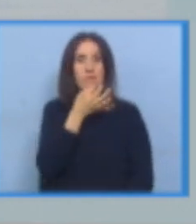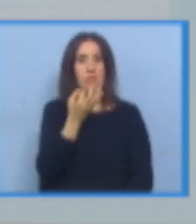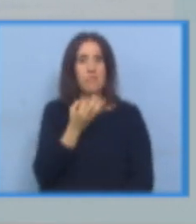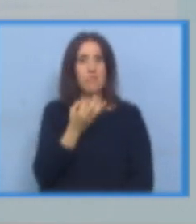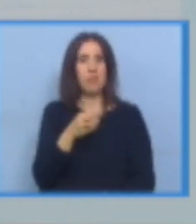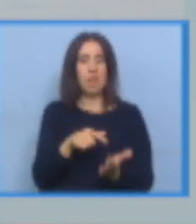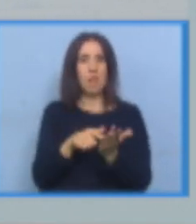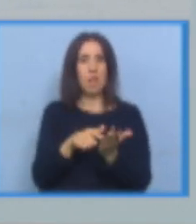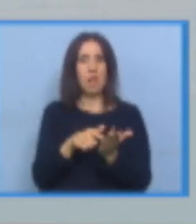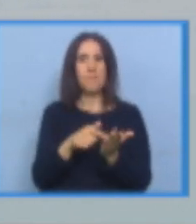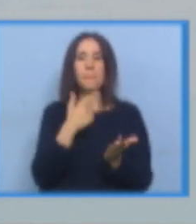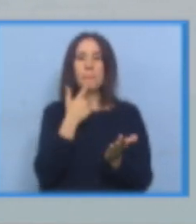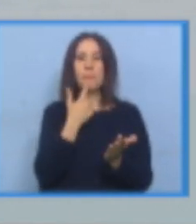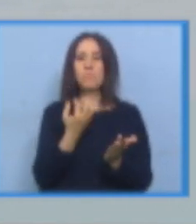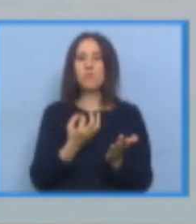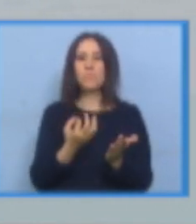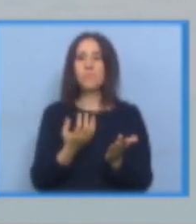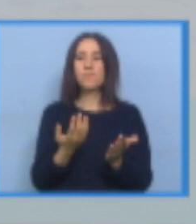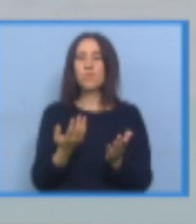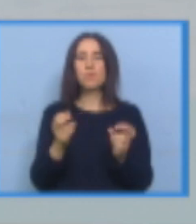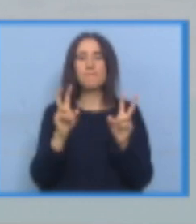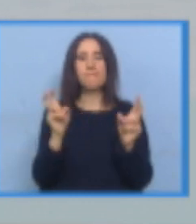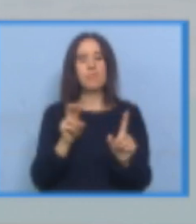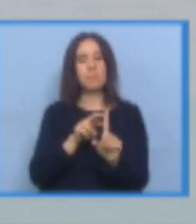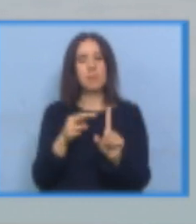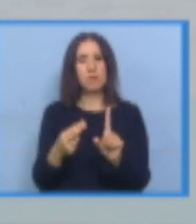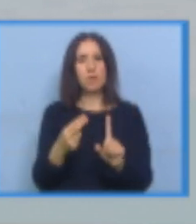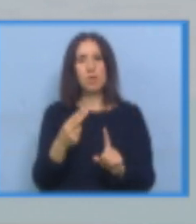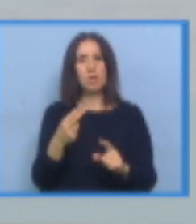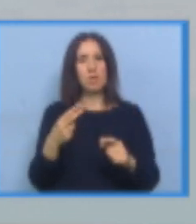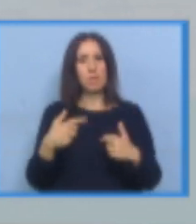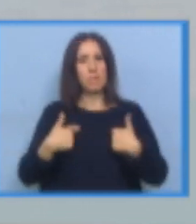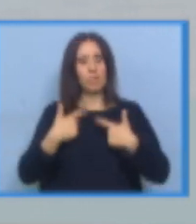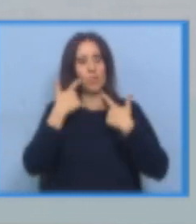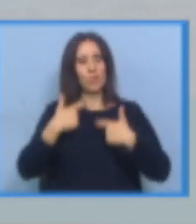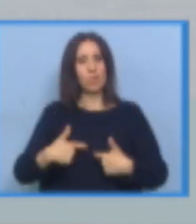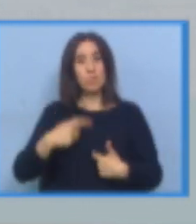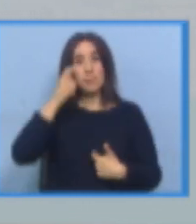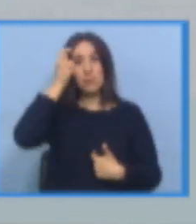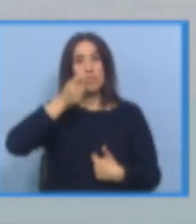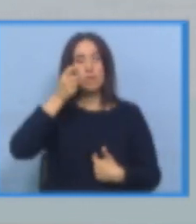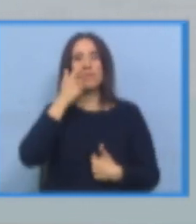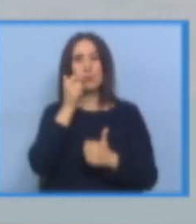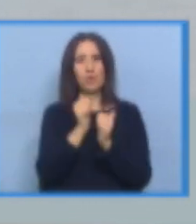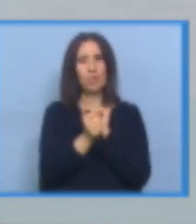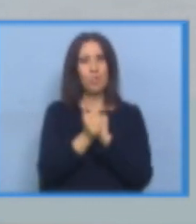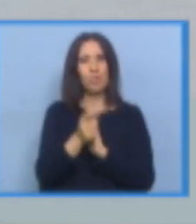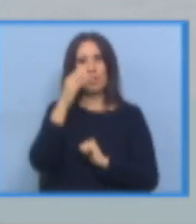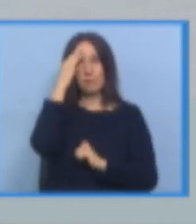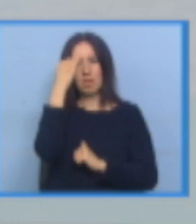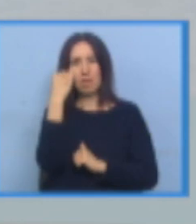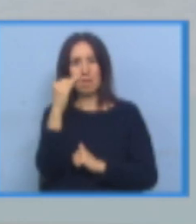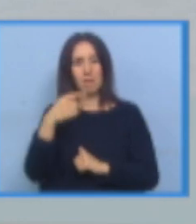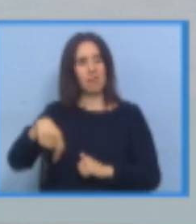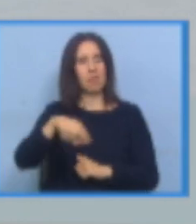atenção, digamos, também de uma dimensão que é do respeito pelo próprio corpo. Muitas vezes os atletas, os próprios treinadores